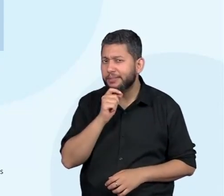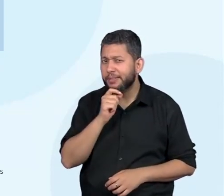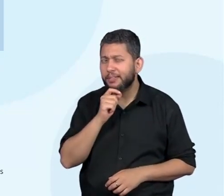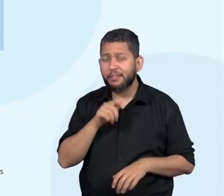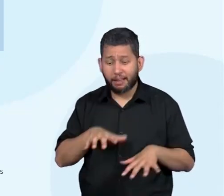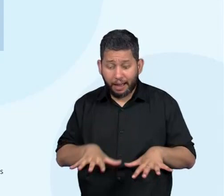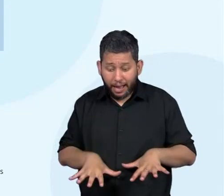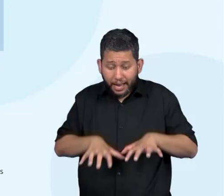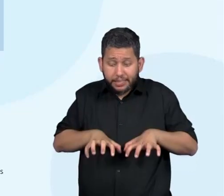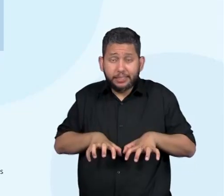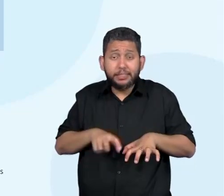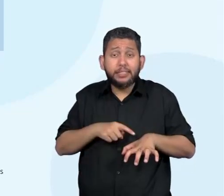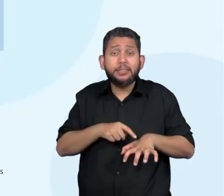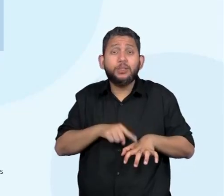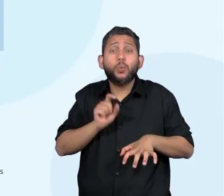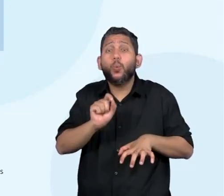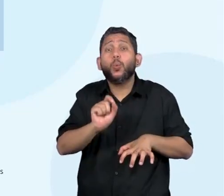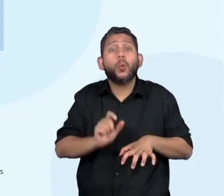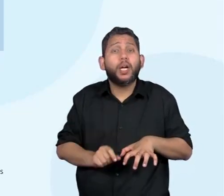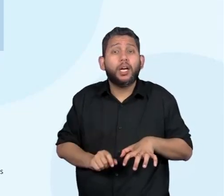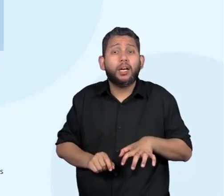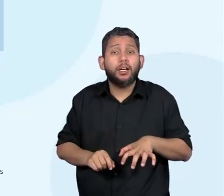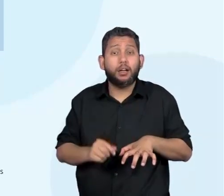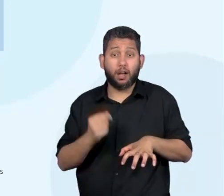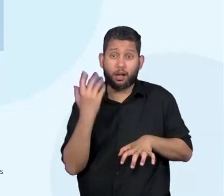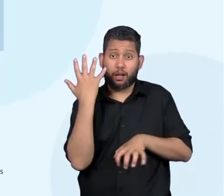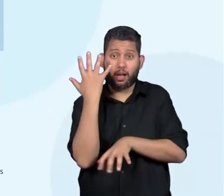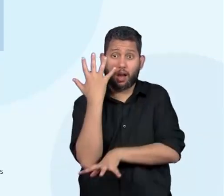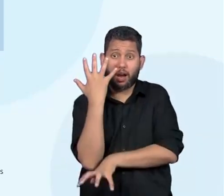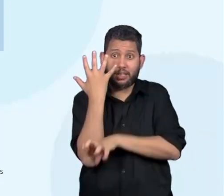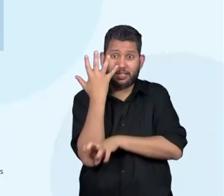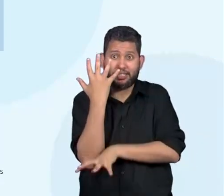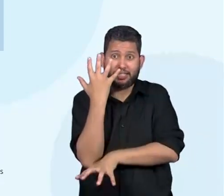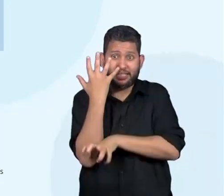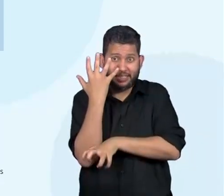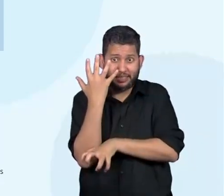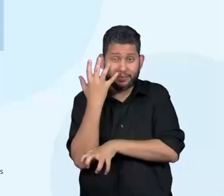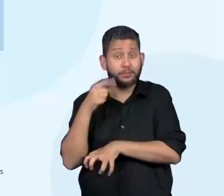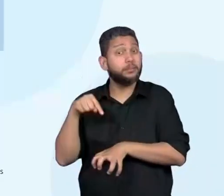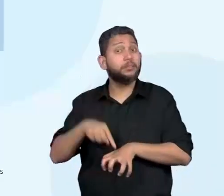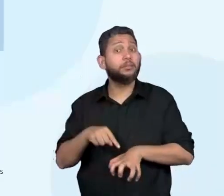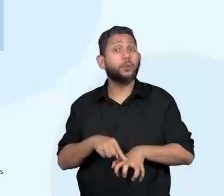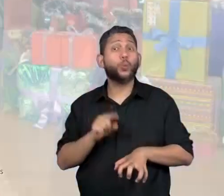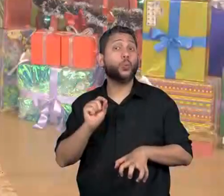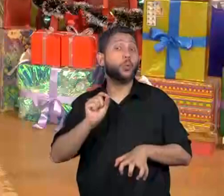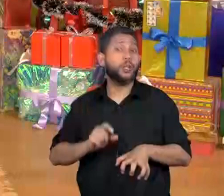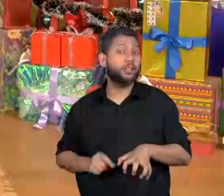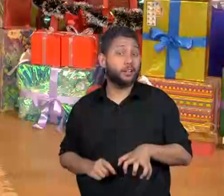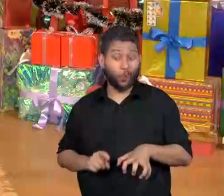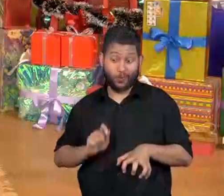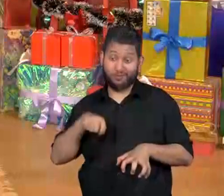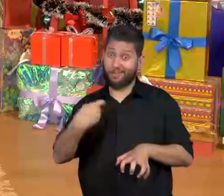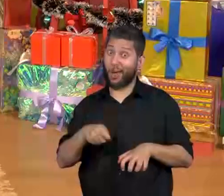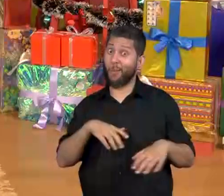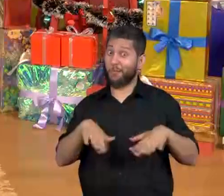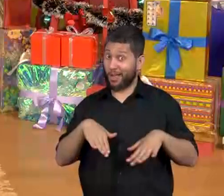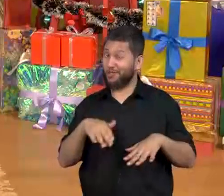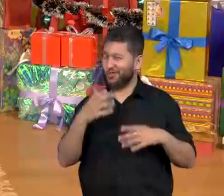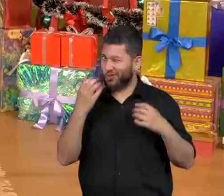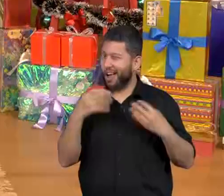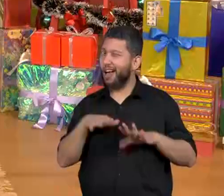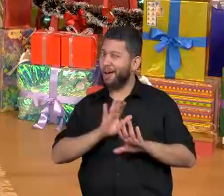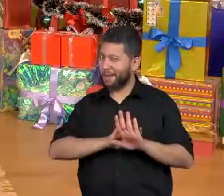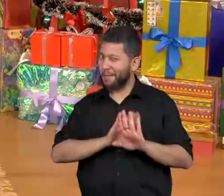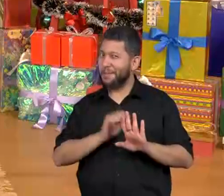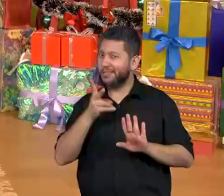são raízes? Olha, eu acho que os nossos estudantes, eles vão conseguir acertar e vão